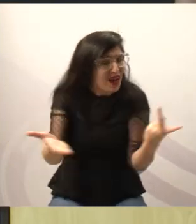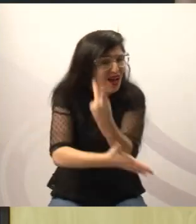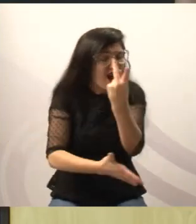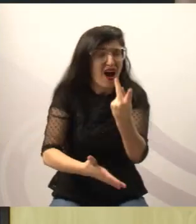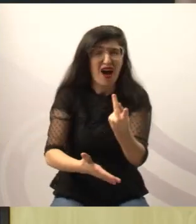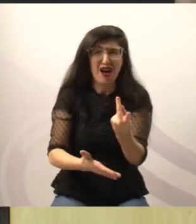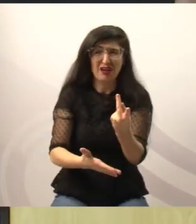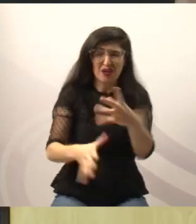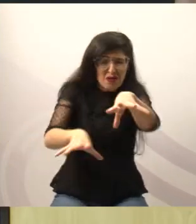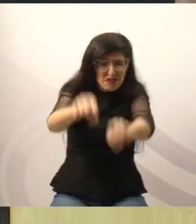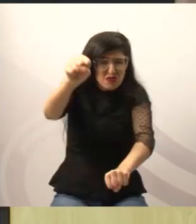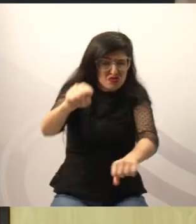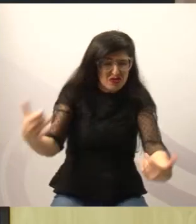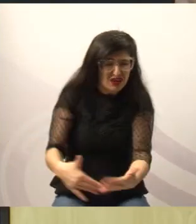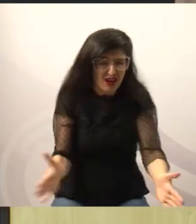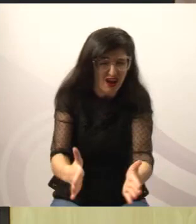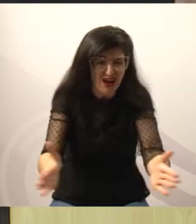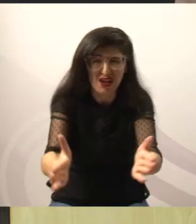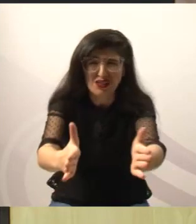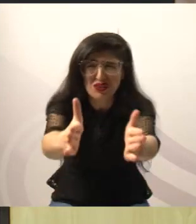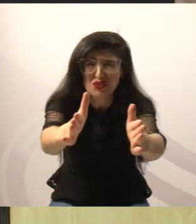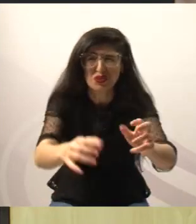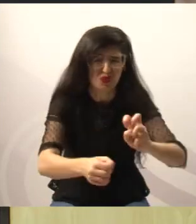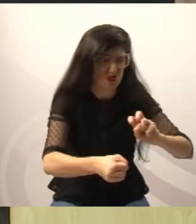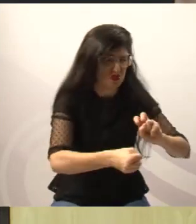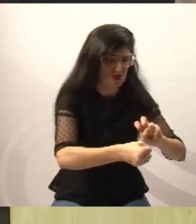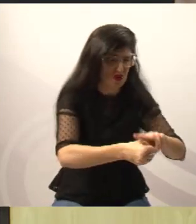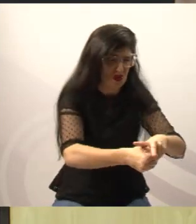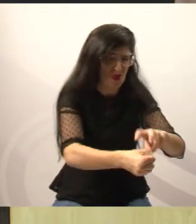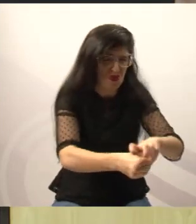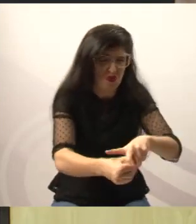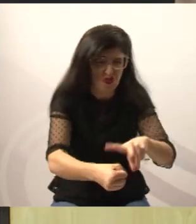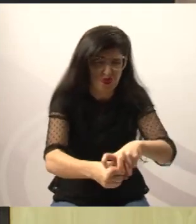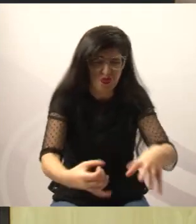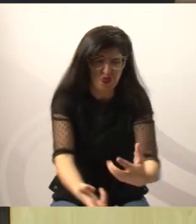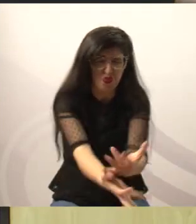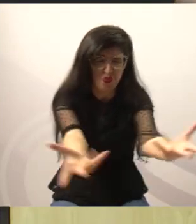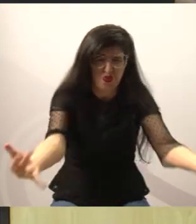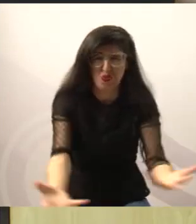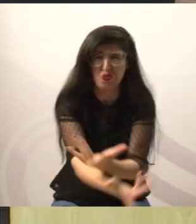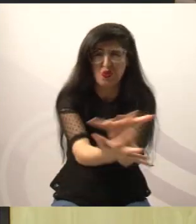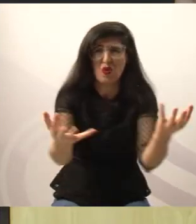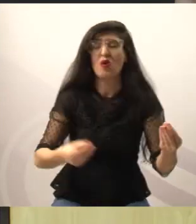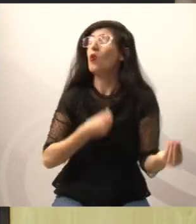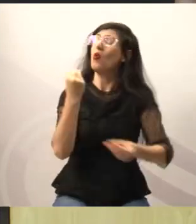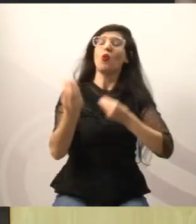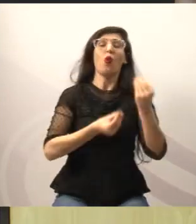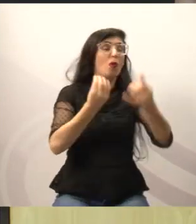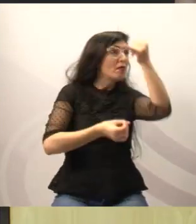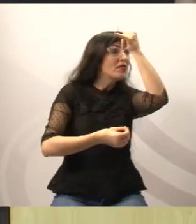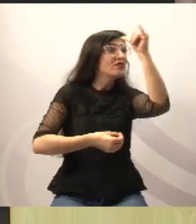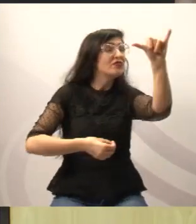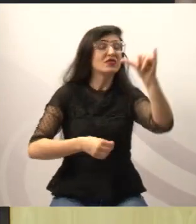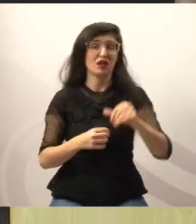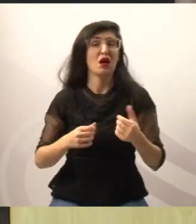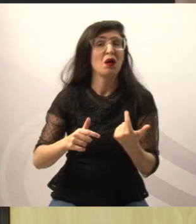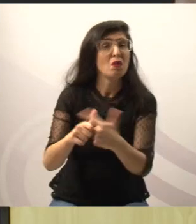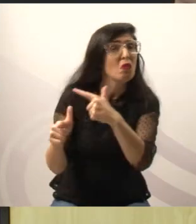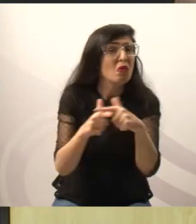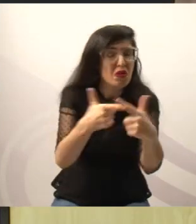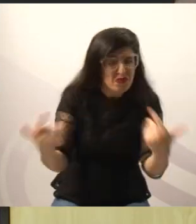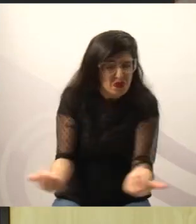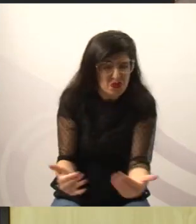proposta, existe outra providência que a Prefeitura possa tomar com vistas a reduzir os danos causados ao meio ambiente? Ao aguardo de